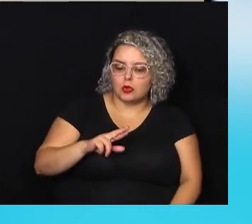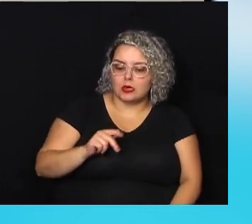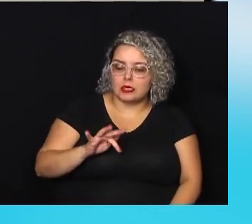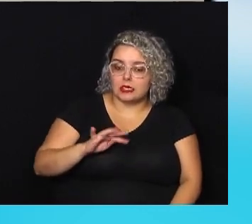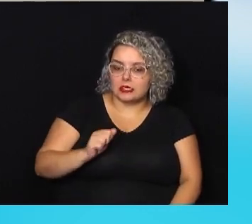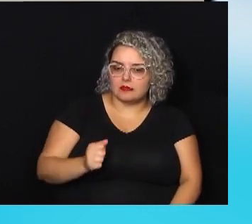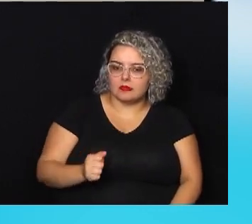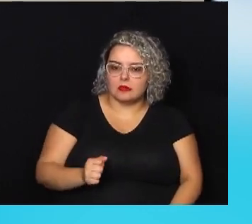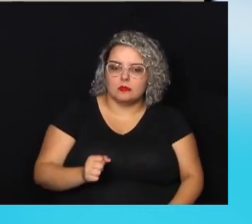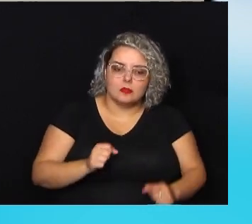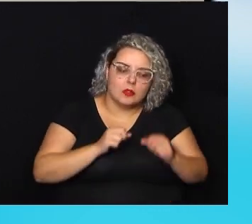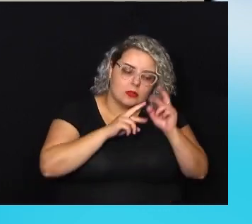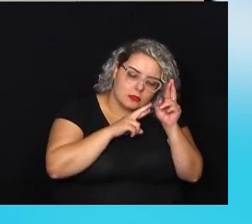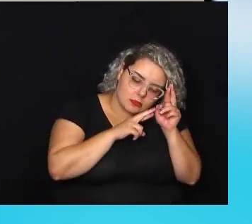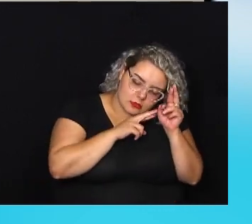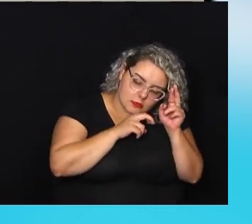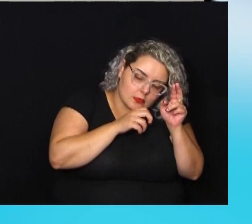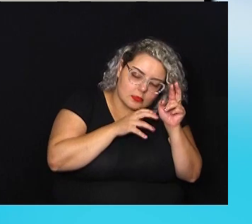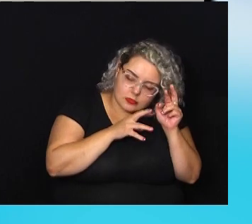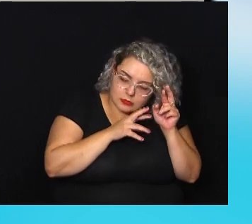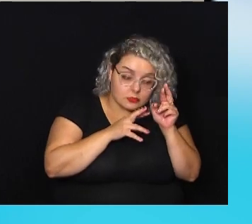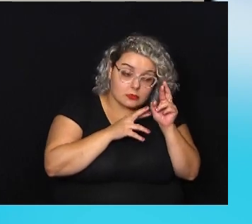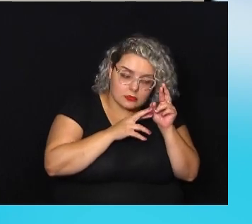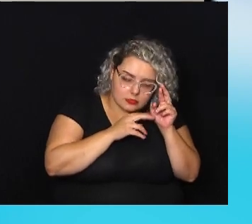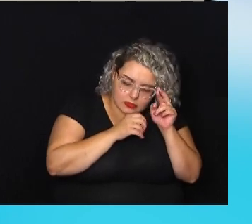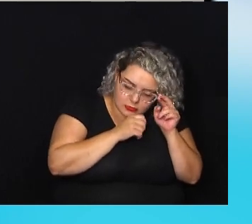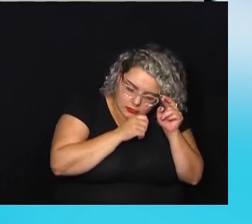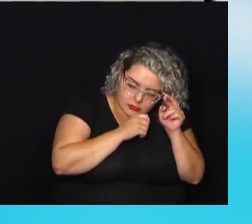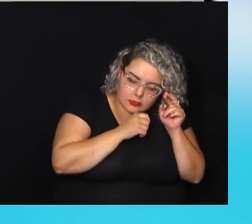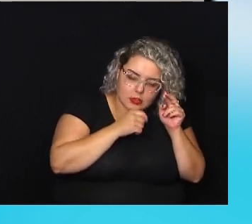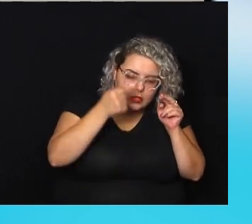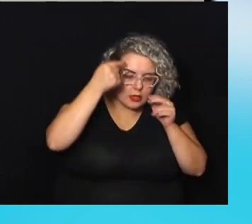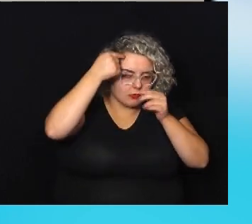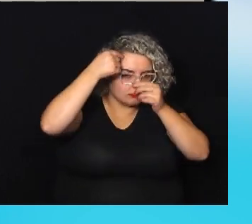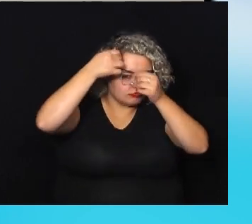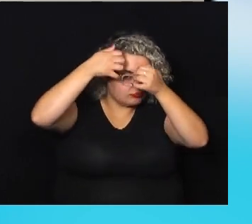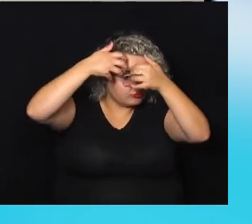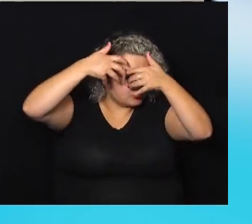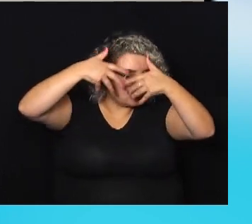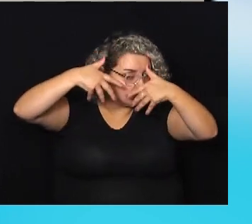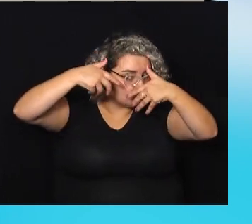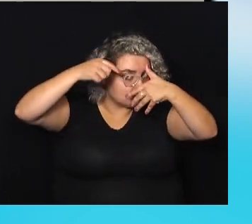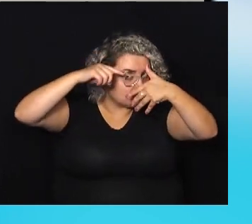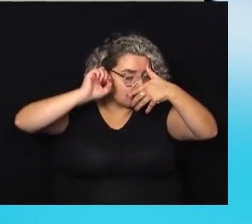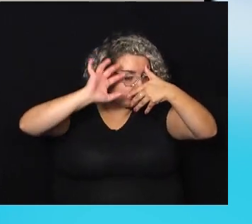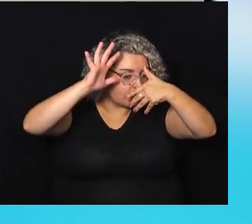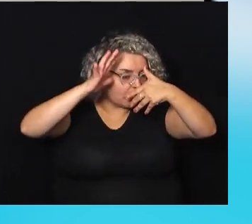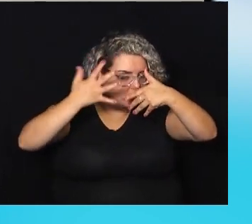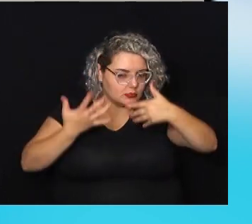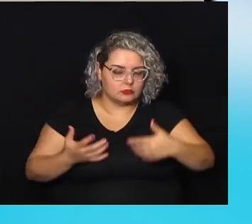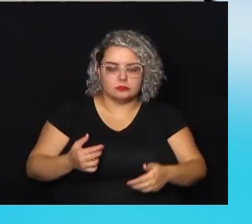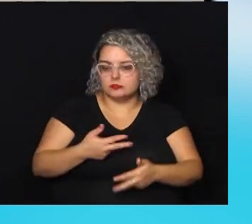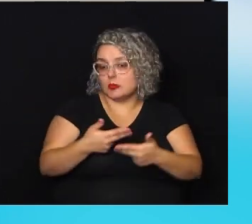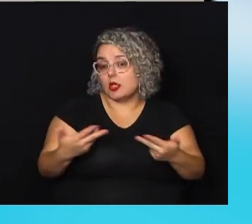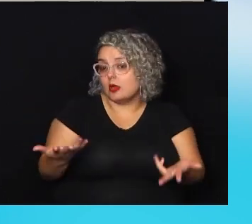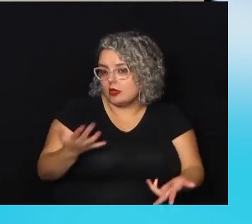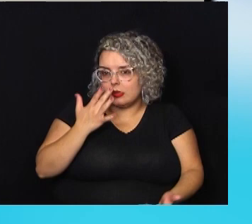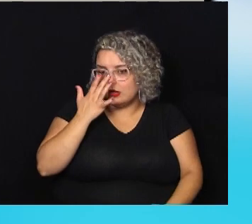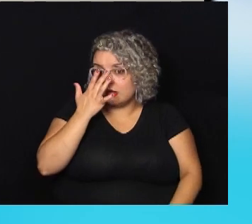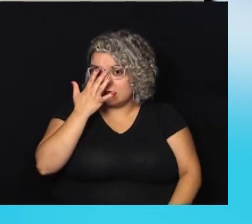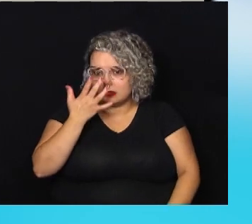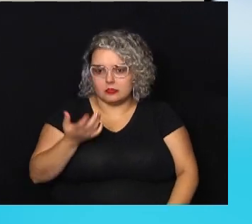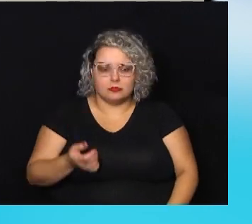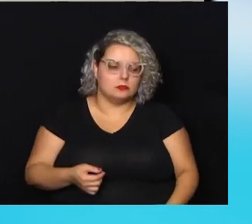ou microdespertares, eles acontecem por conta de ativação na córtex cerebral, por conta